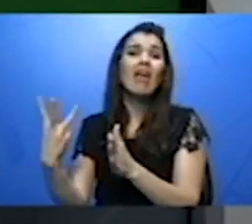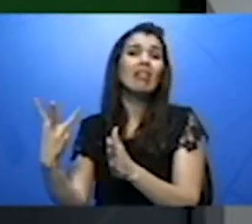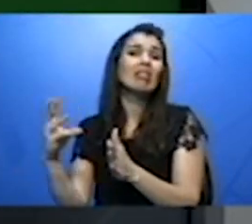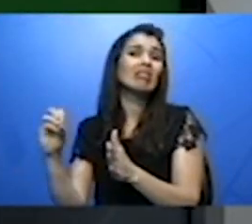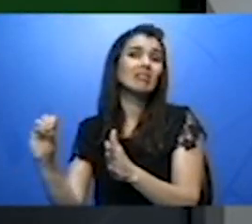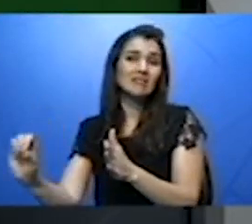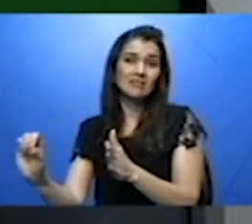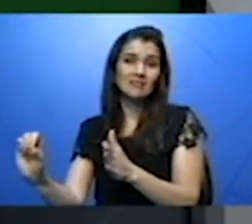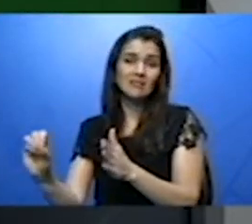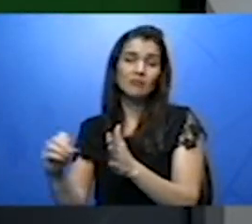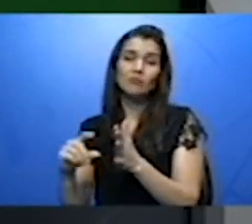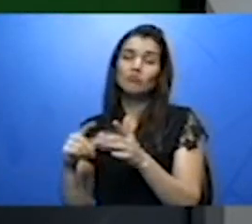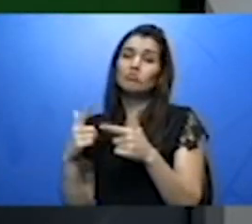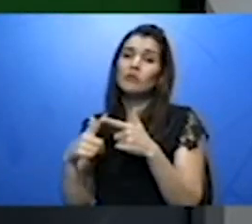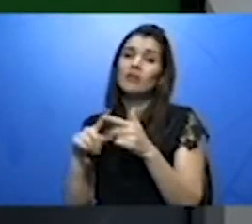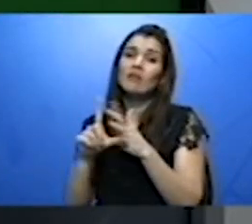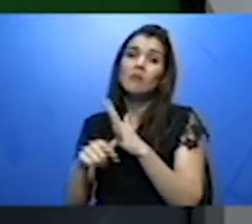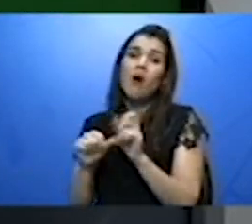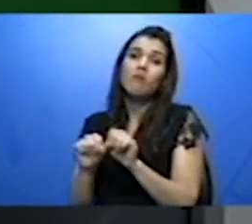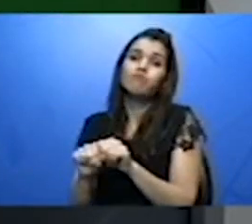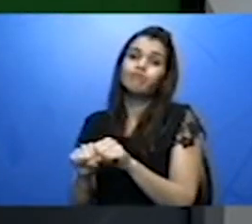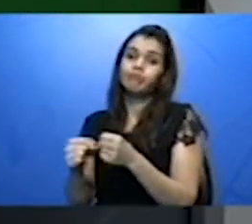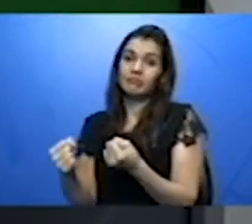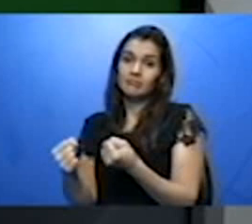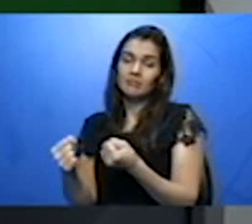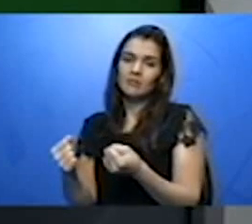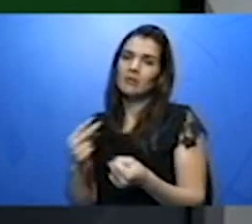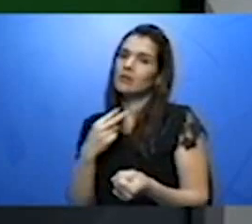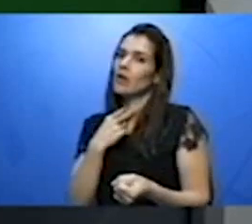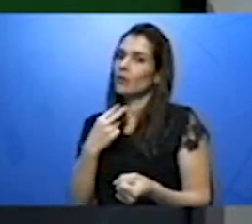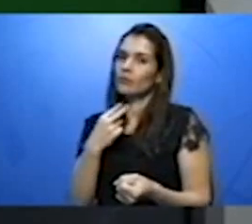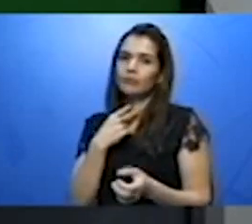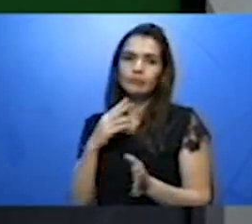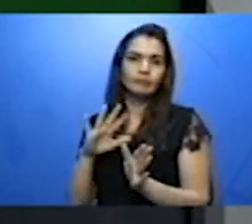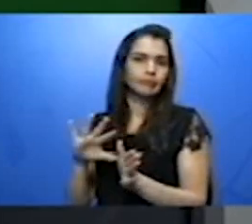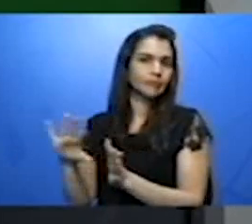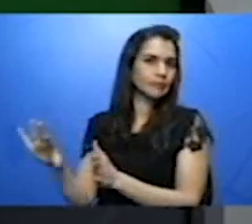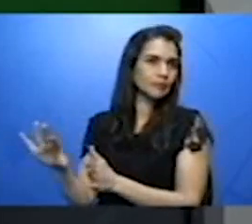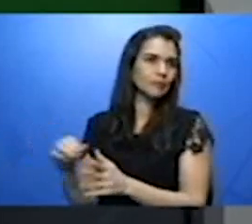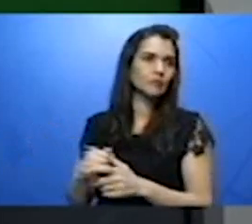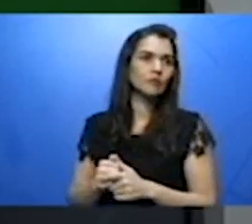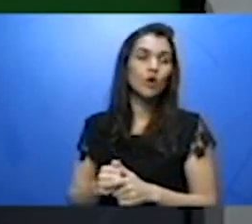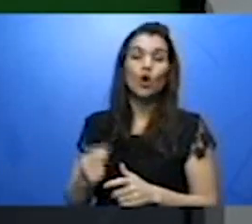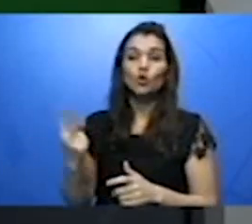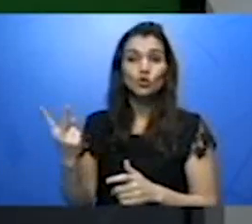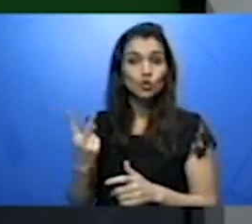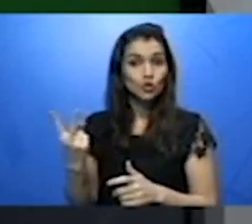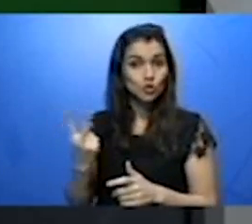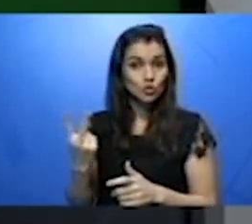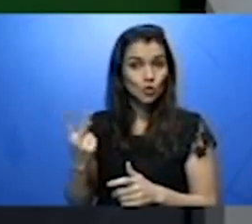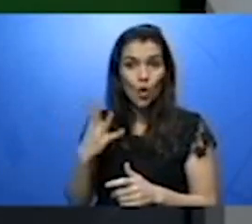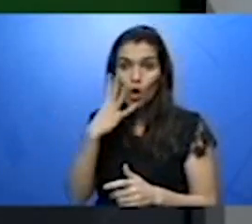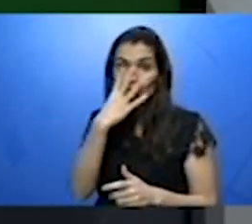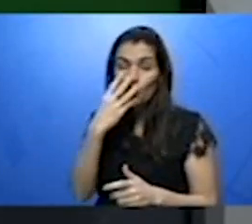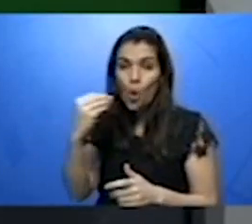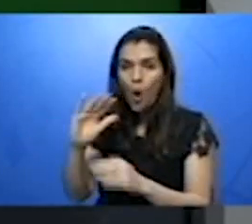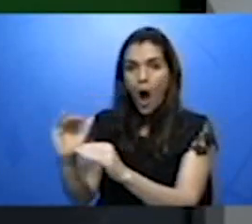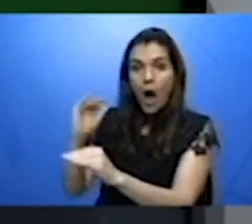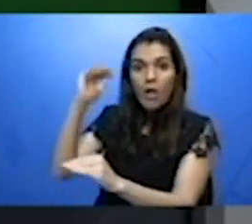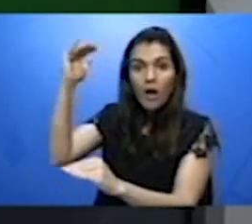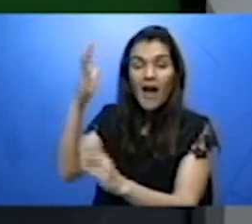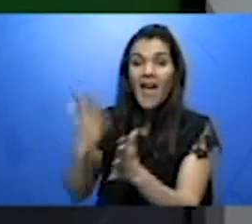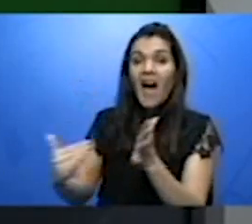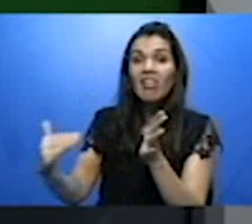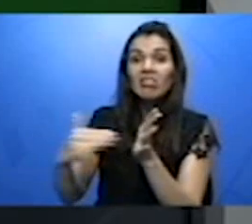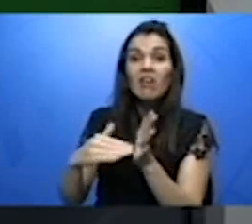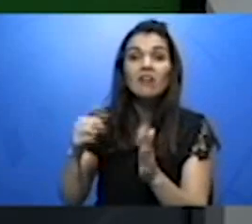resisti Ela não aguenta então não porque dois lobos guarás adultos eles podem pesar